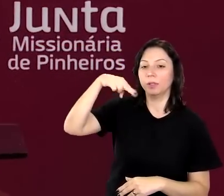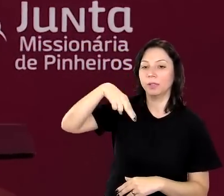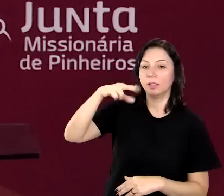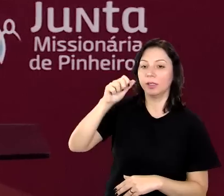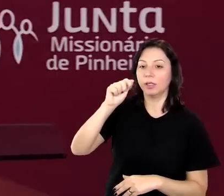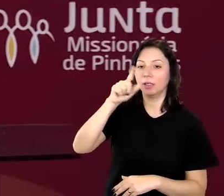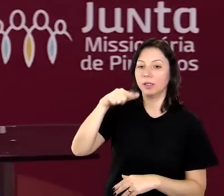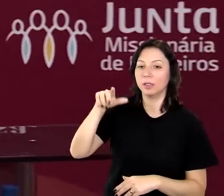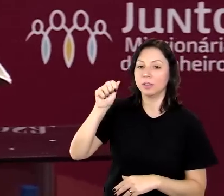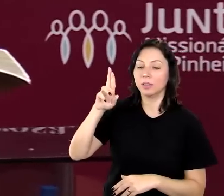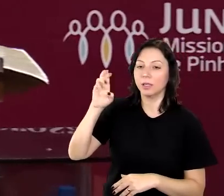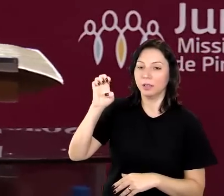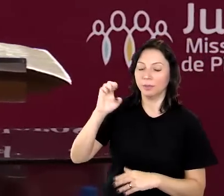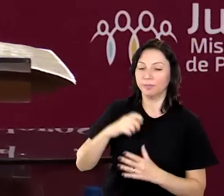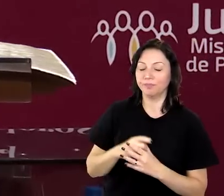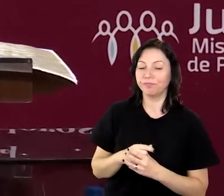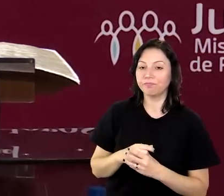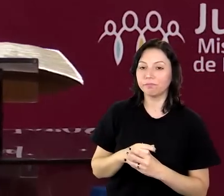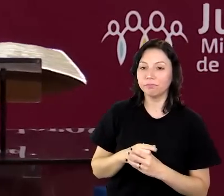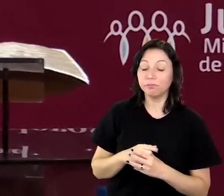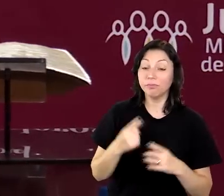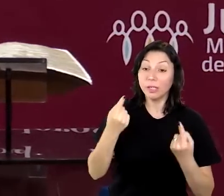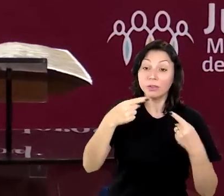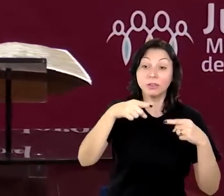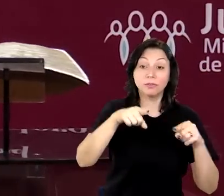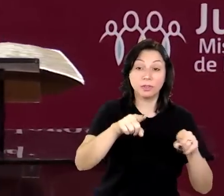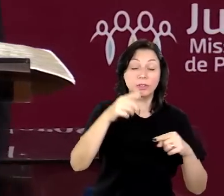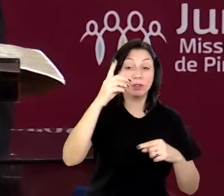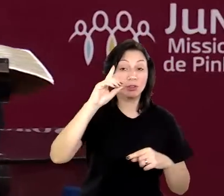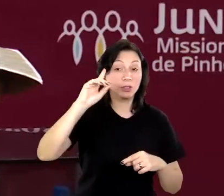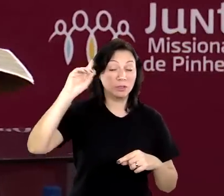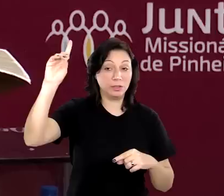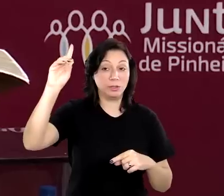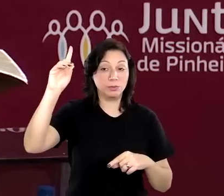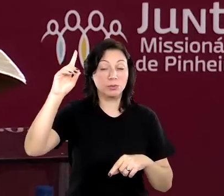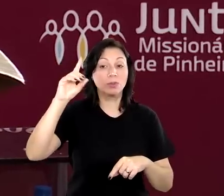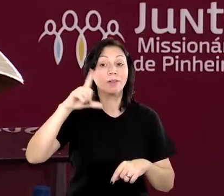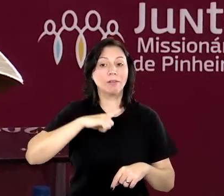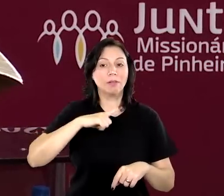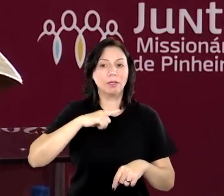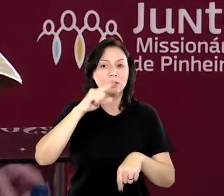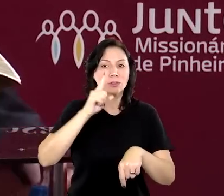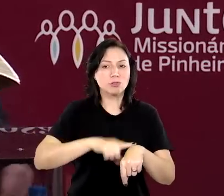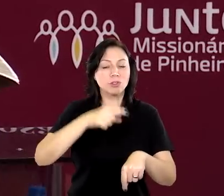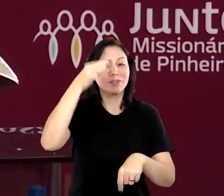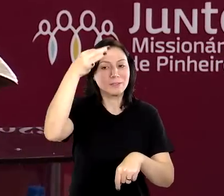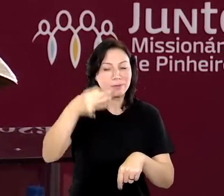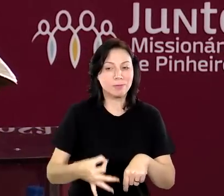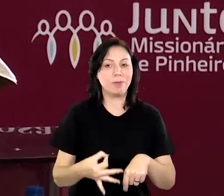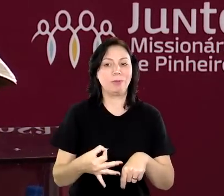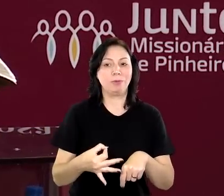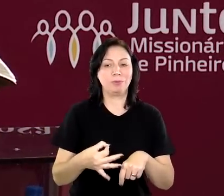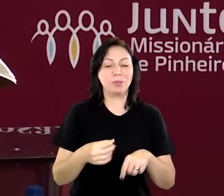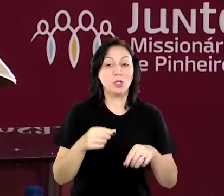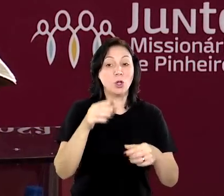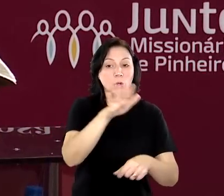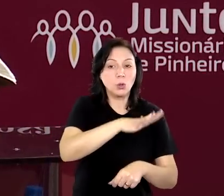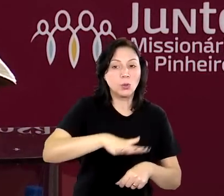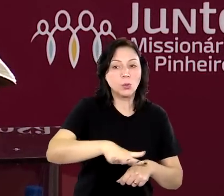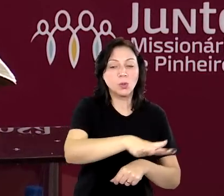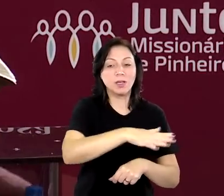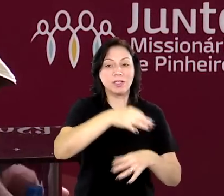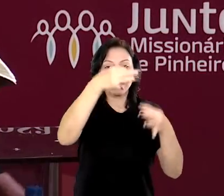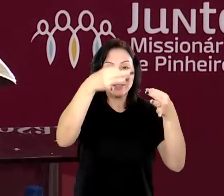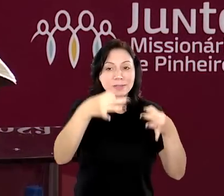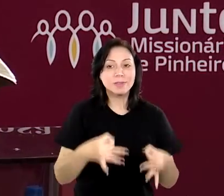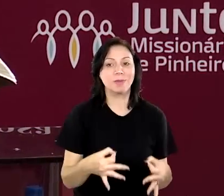de Deus tem nome, o desafio de Deus tem data e tem endereço.